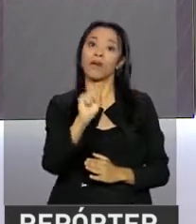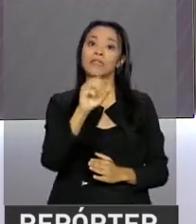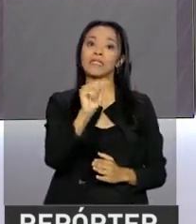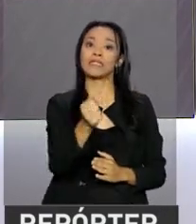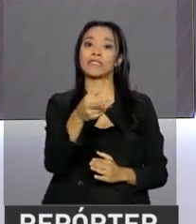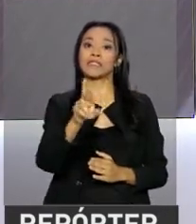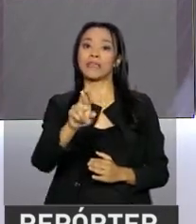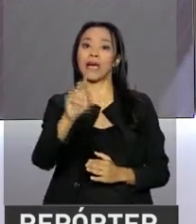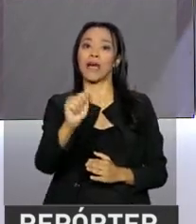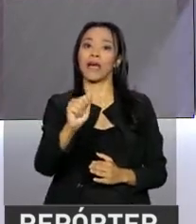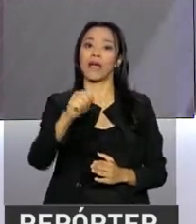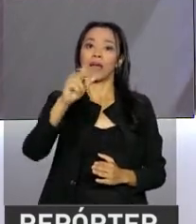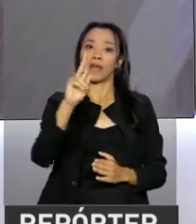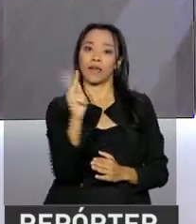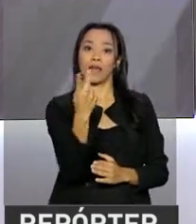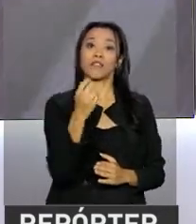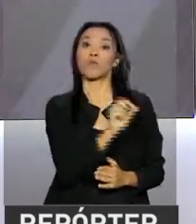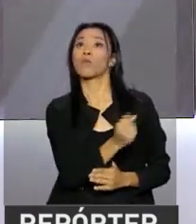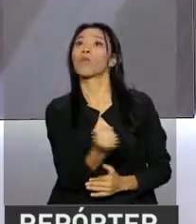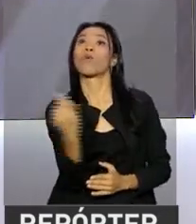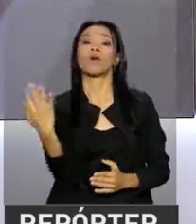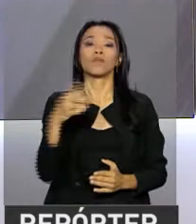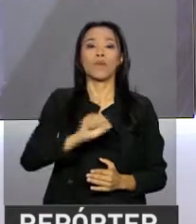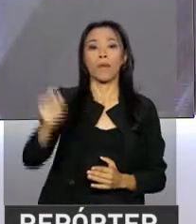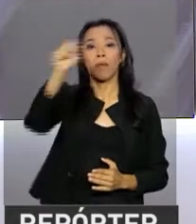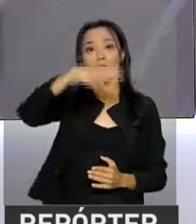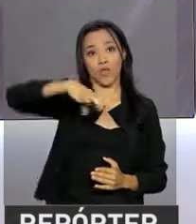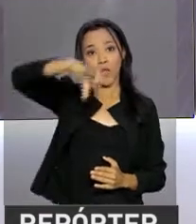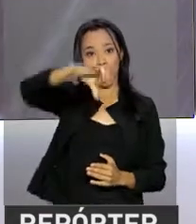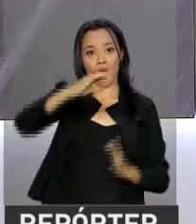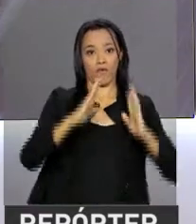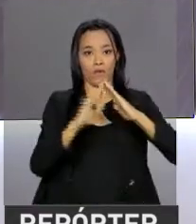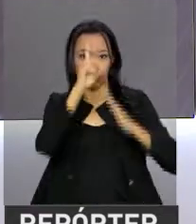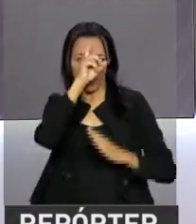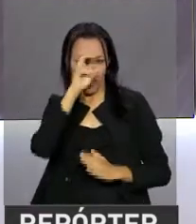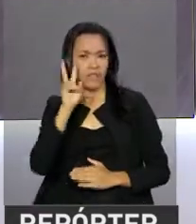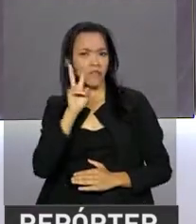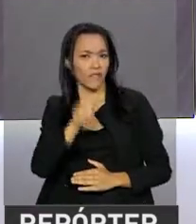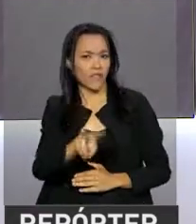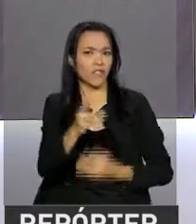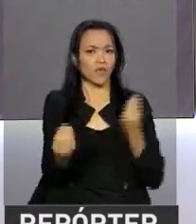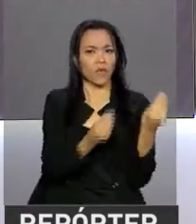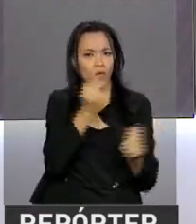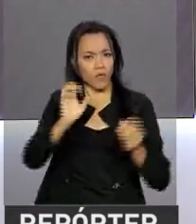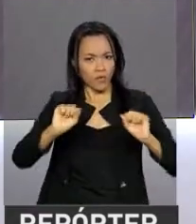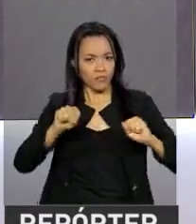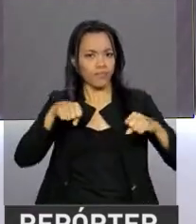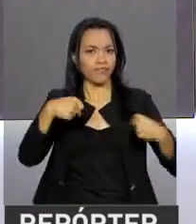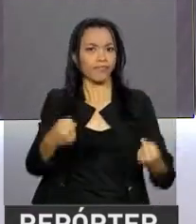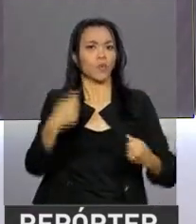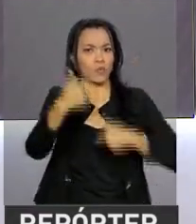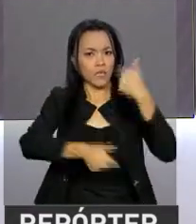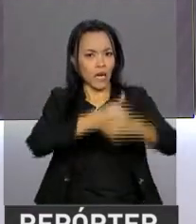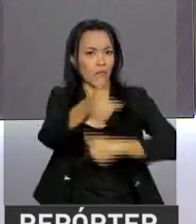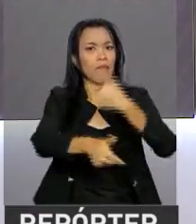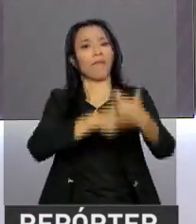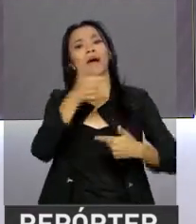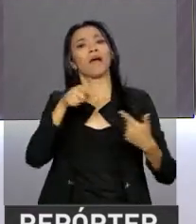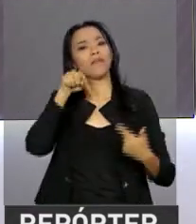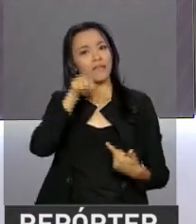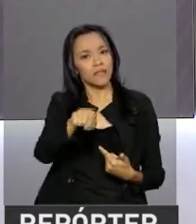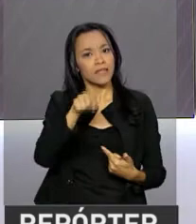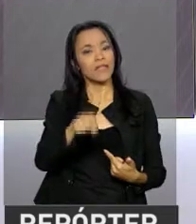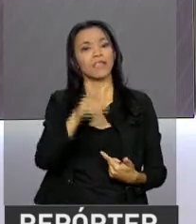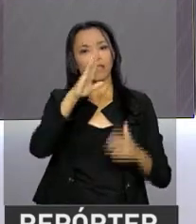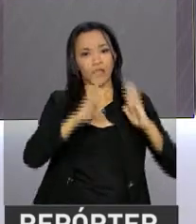nove hospitais com atendimento de excelência em reabilitação confira agora na reportagem de taís há dias o trabalho da rede de hospitais